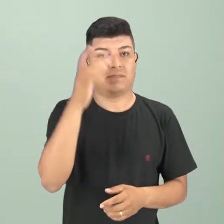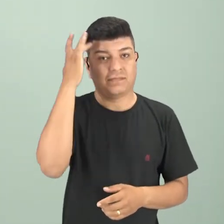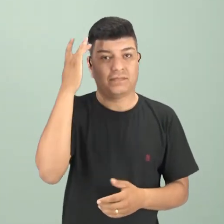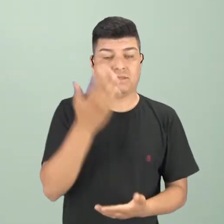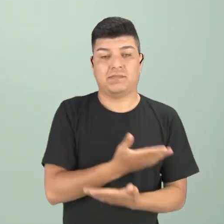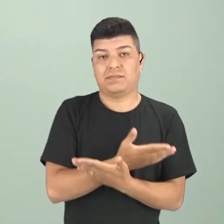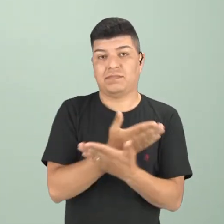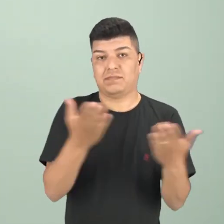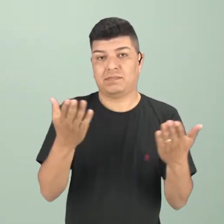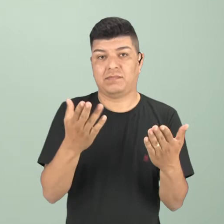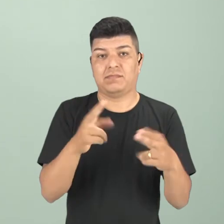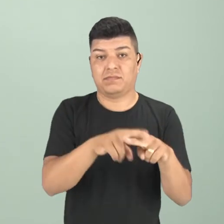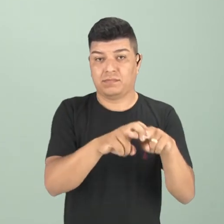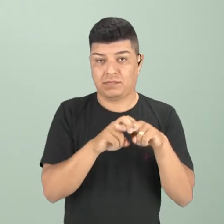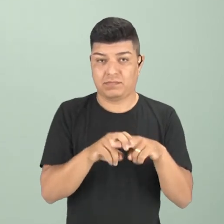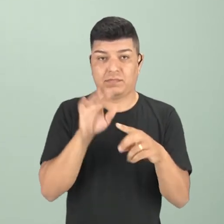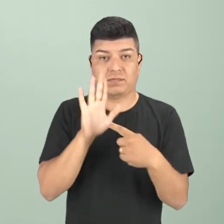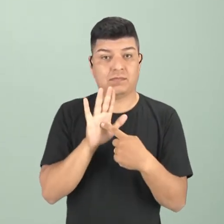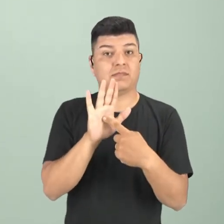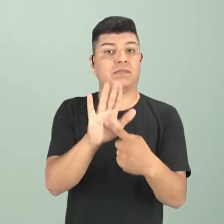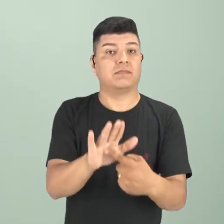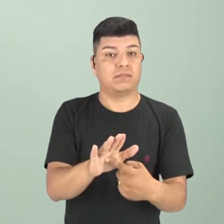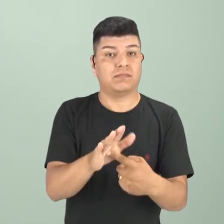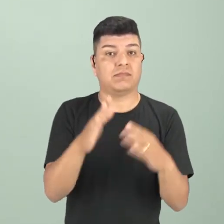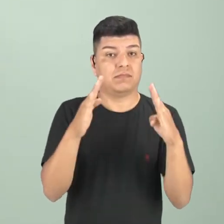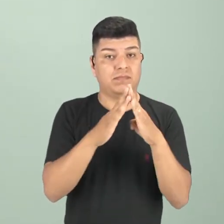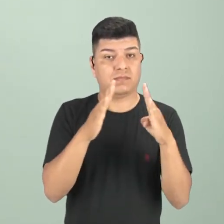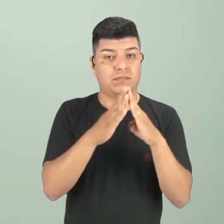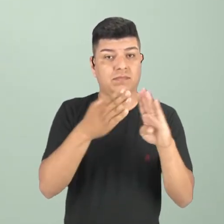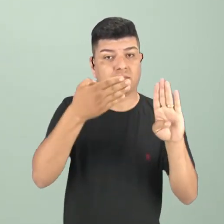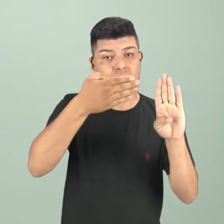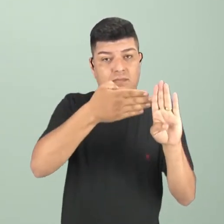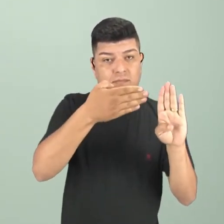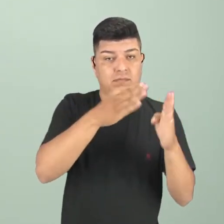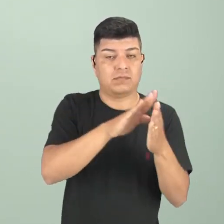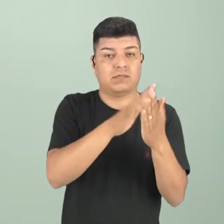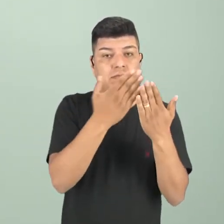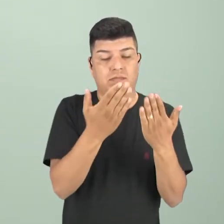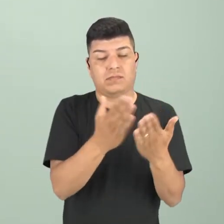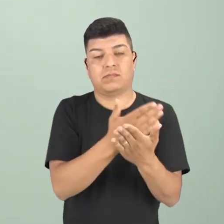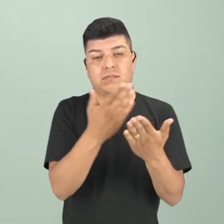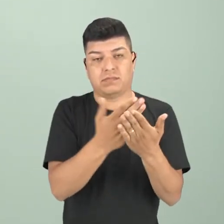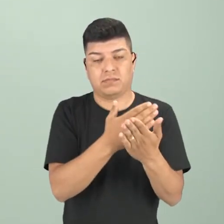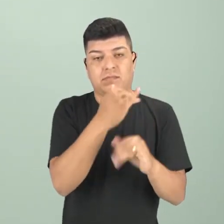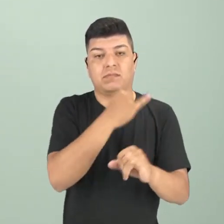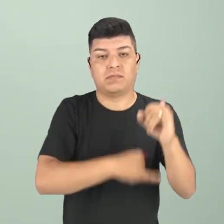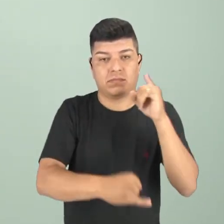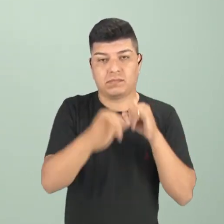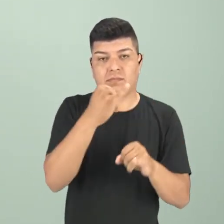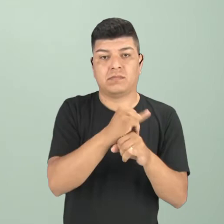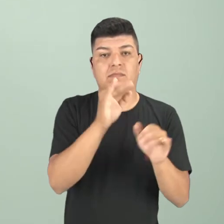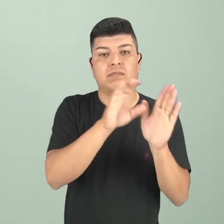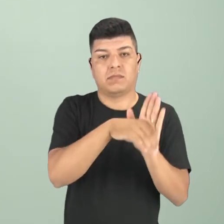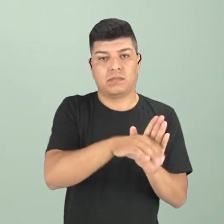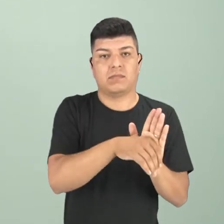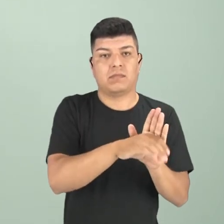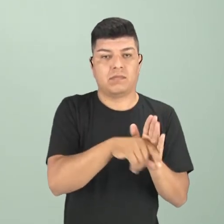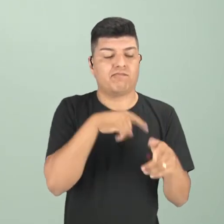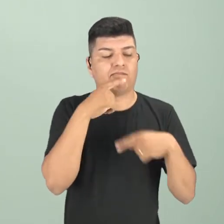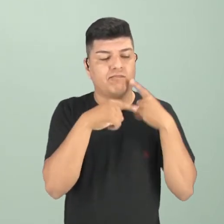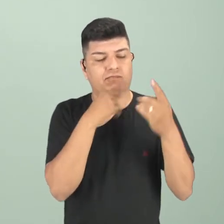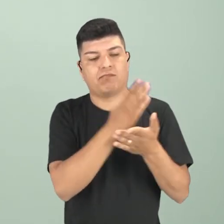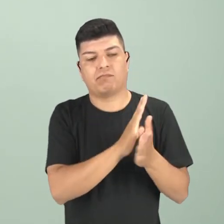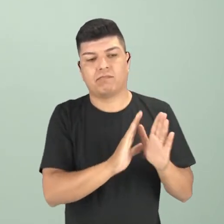imagino vocês mas é por isso que o reforço vão em casa acesse os links de vocês a internet conteúdos